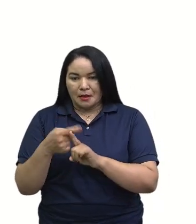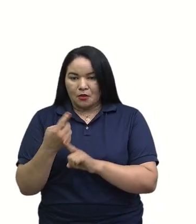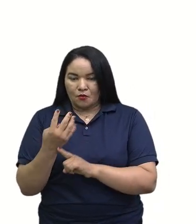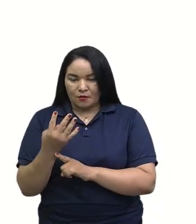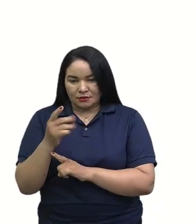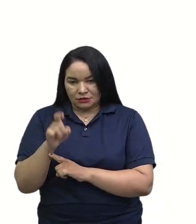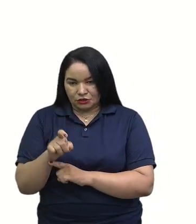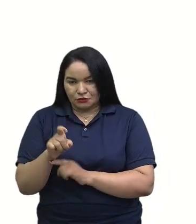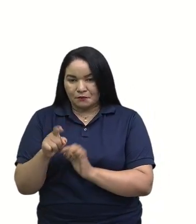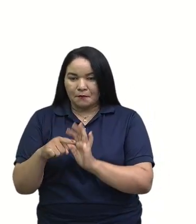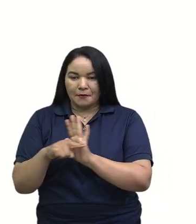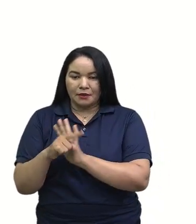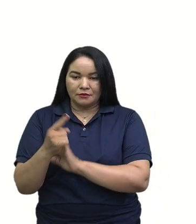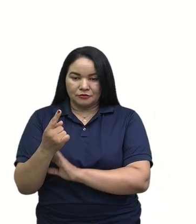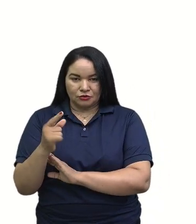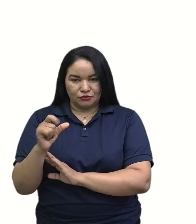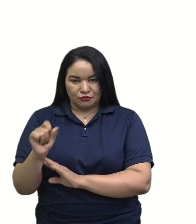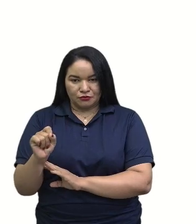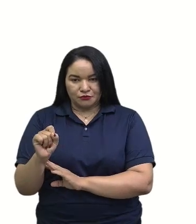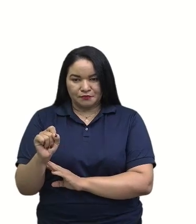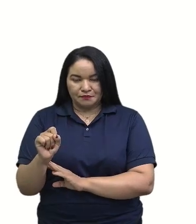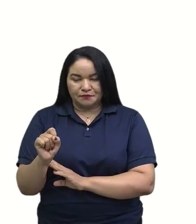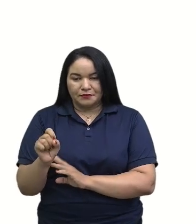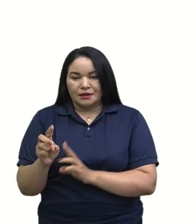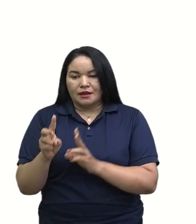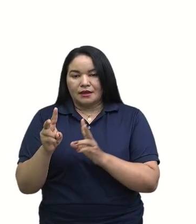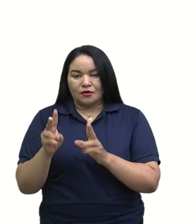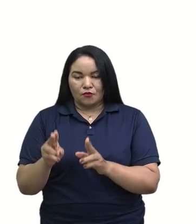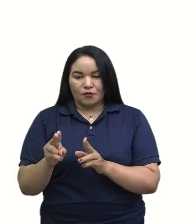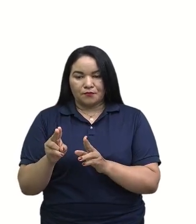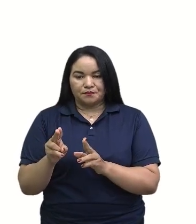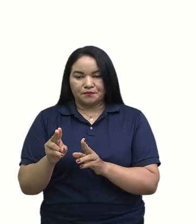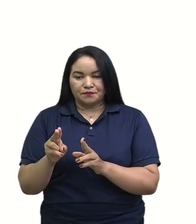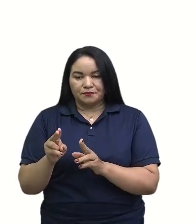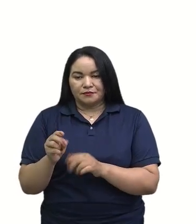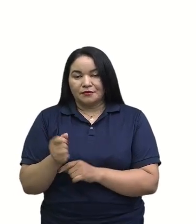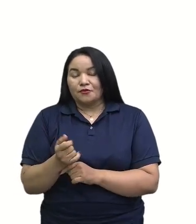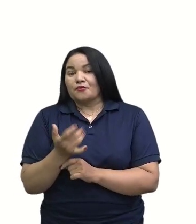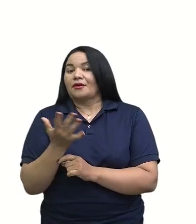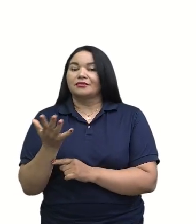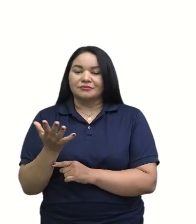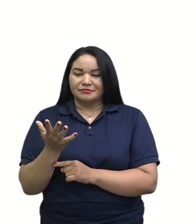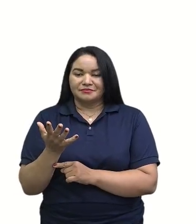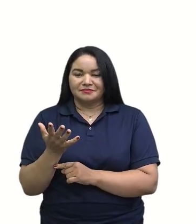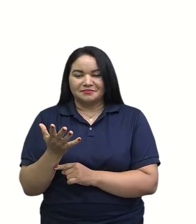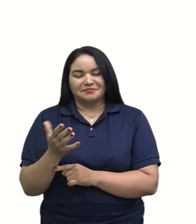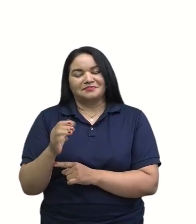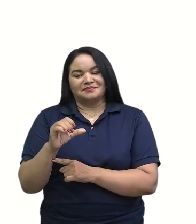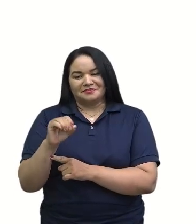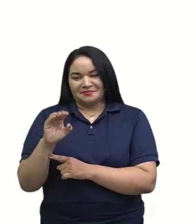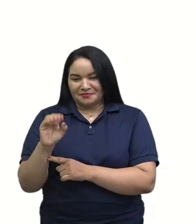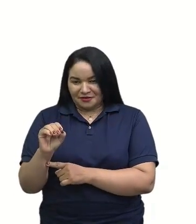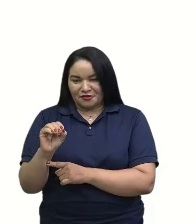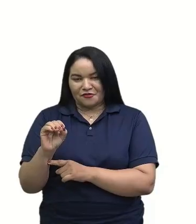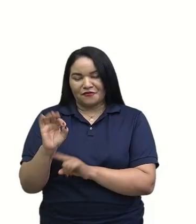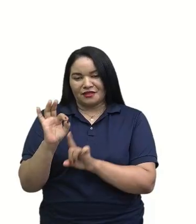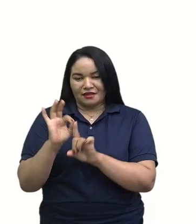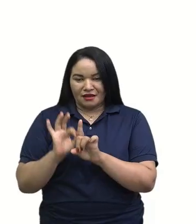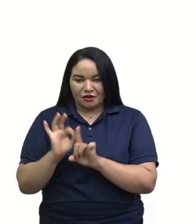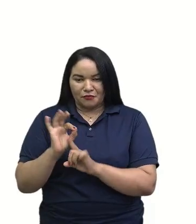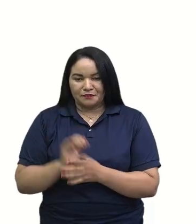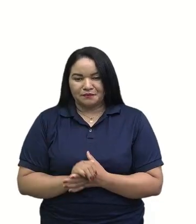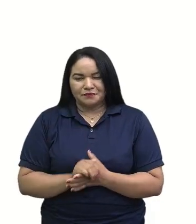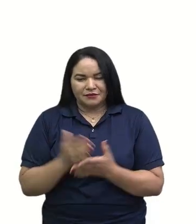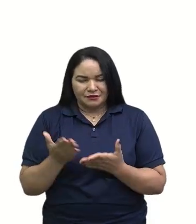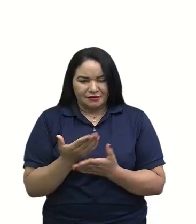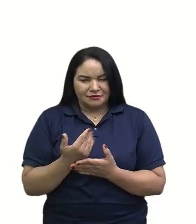menos 18 é igual a quanto mesmo, alunos? igual a 90 graus. Bom, não vamos